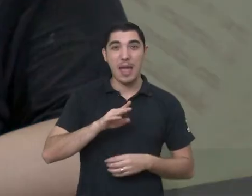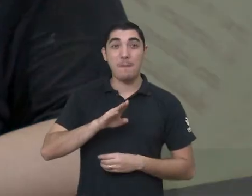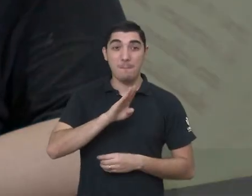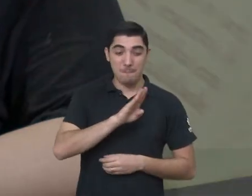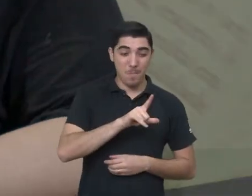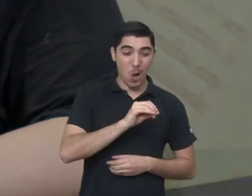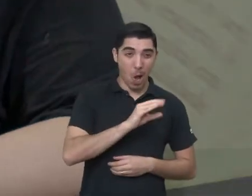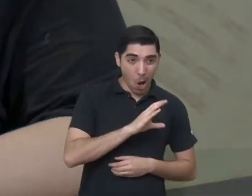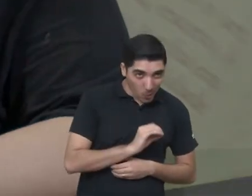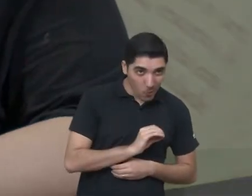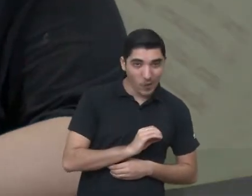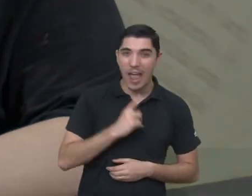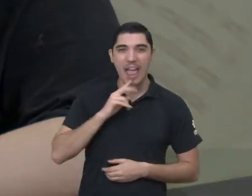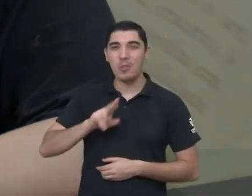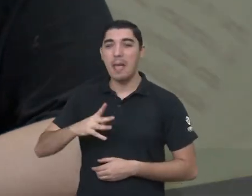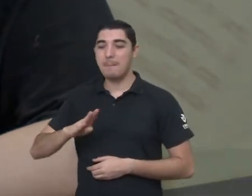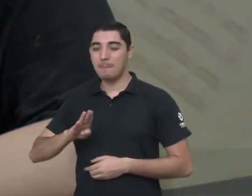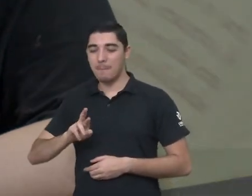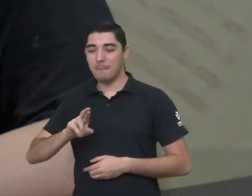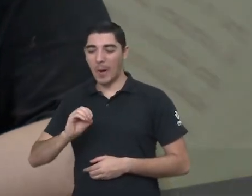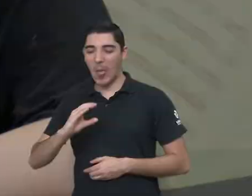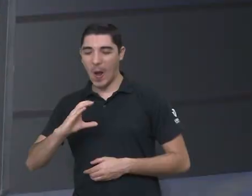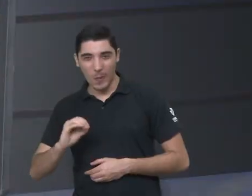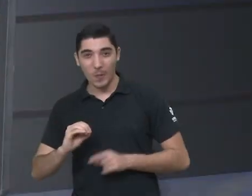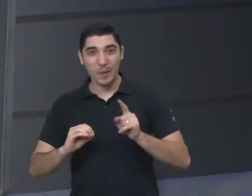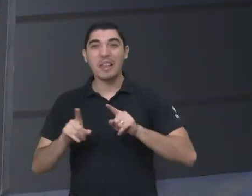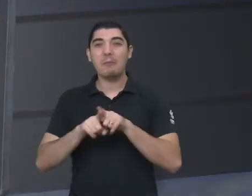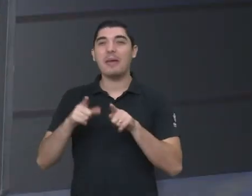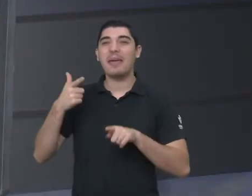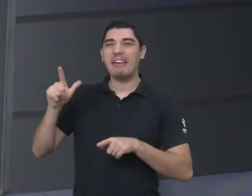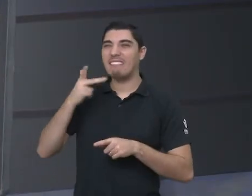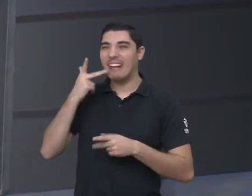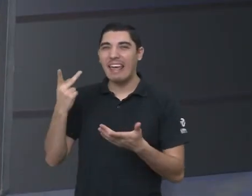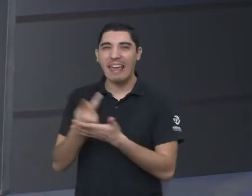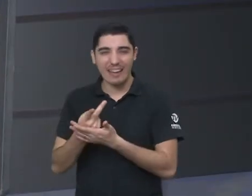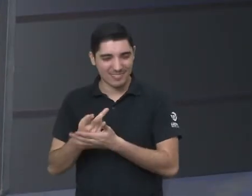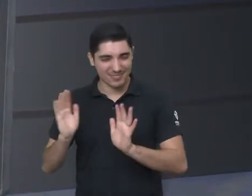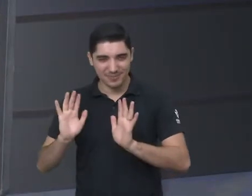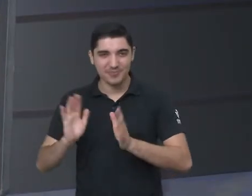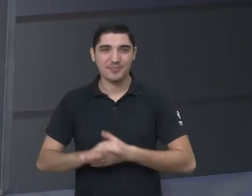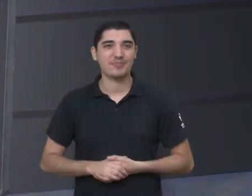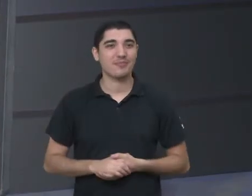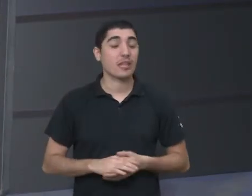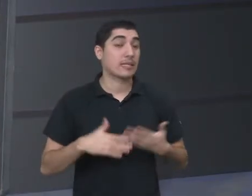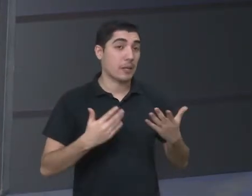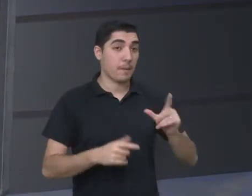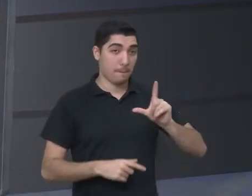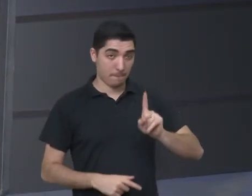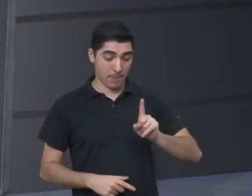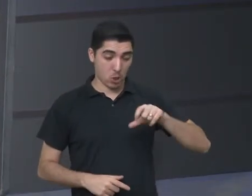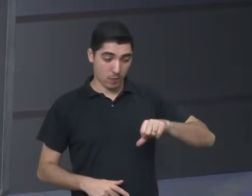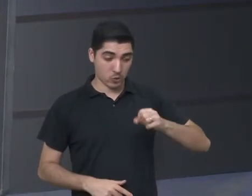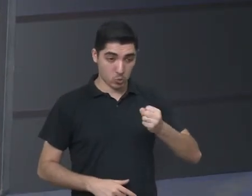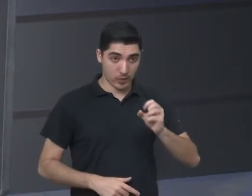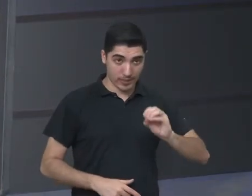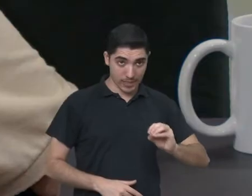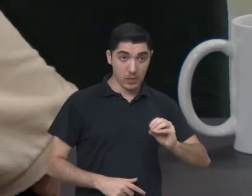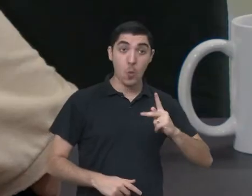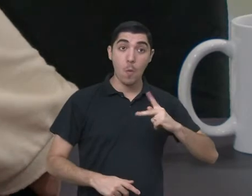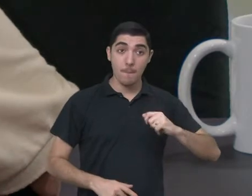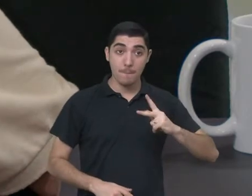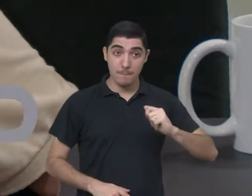diário do grande ABC, mas aquela ruideira, tá, você ficava ligado só no placar mesmo, você não ficava ligado na transmissão. Quanto